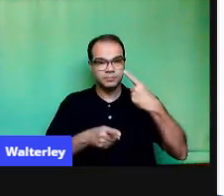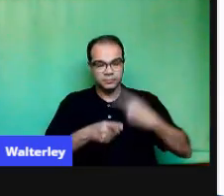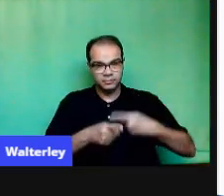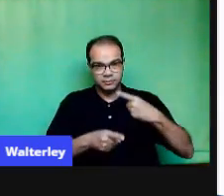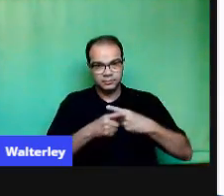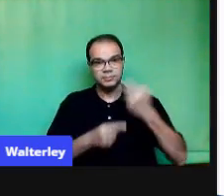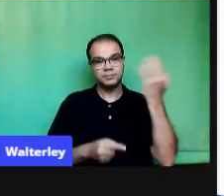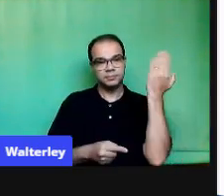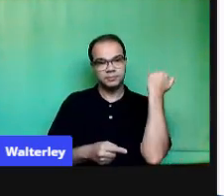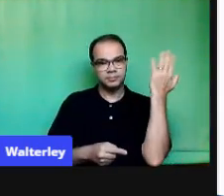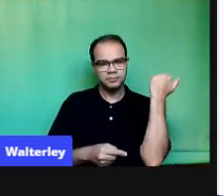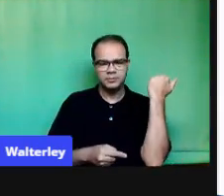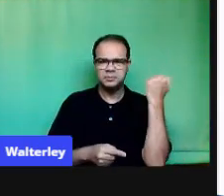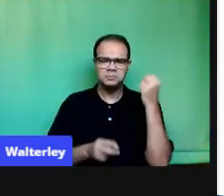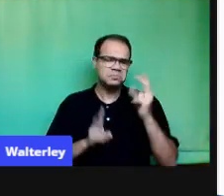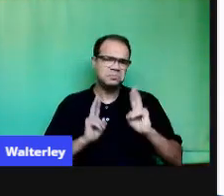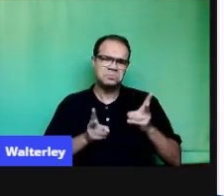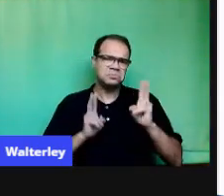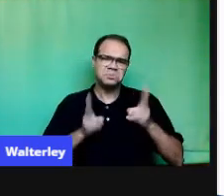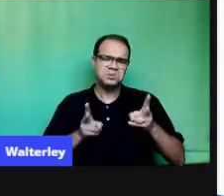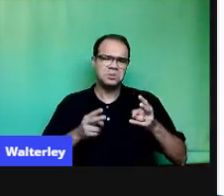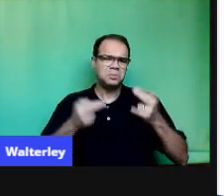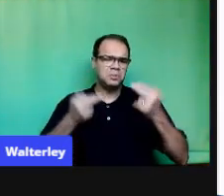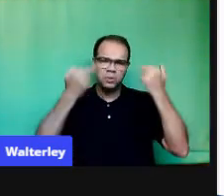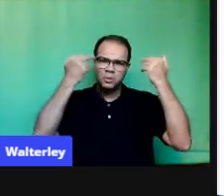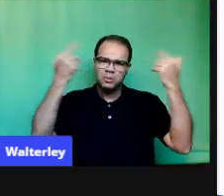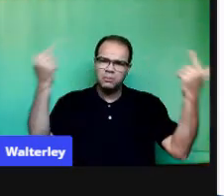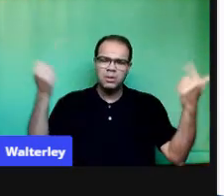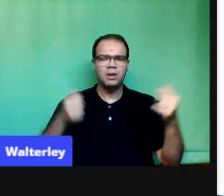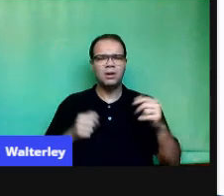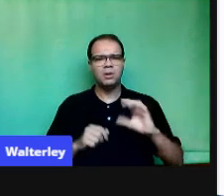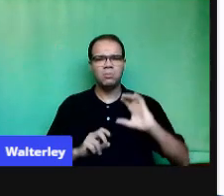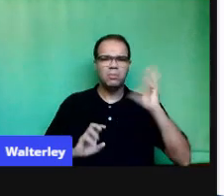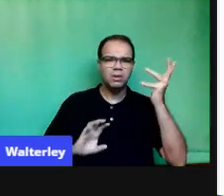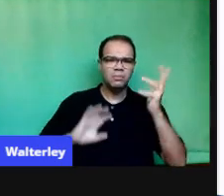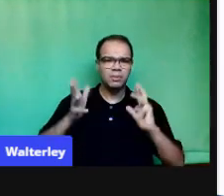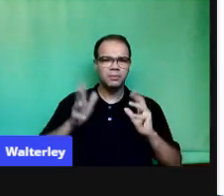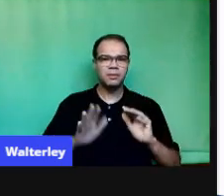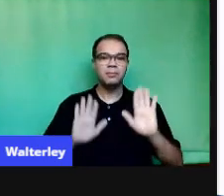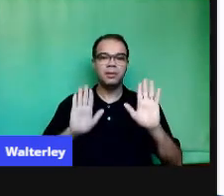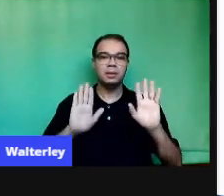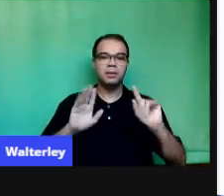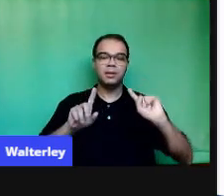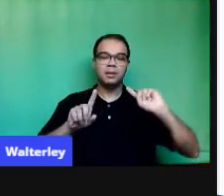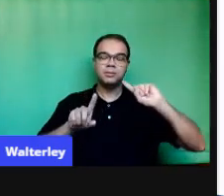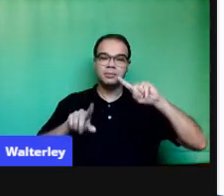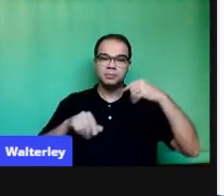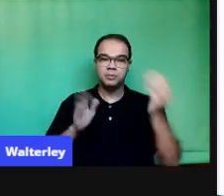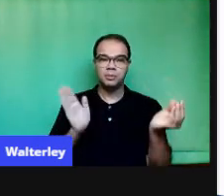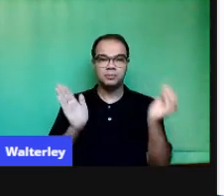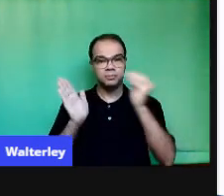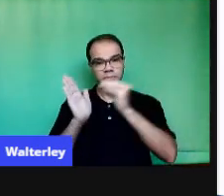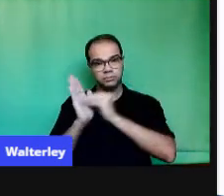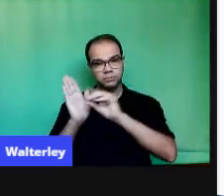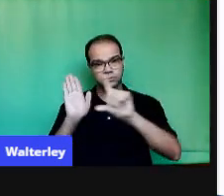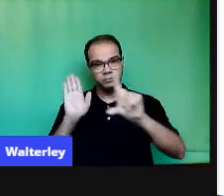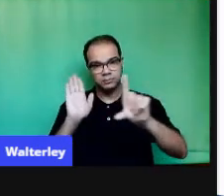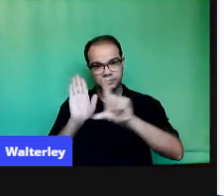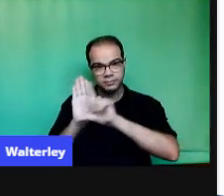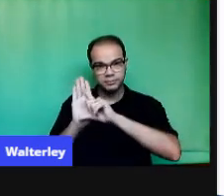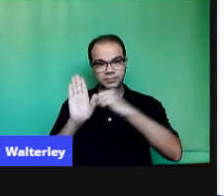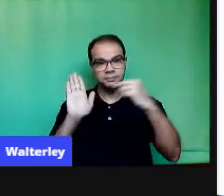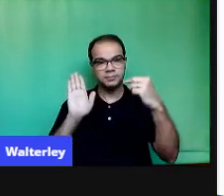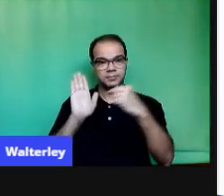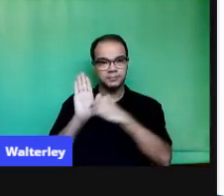bastante tradicional e clássica do ensino da zoologia. E a partir dessa instituição desse tema, nós temos a oportunidade, por exemplo, de também tratar o